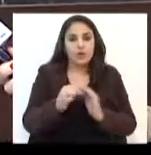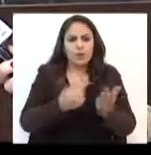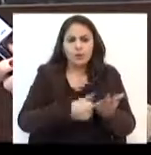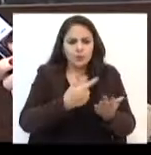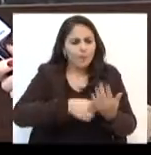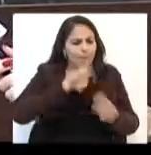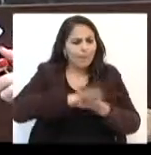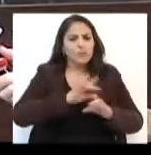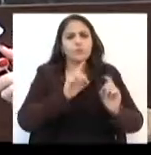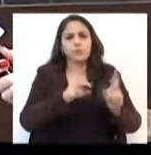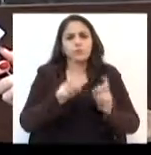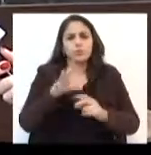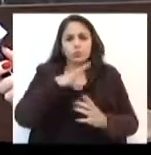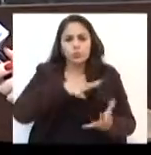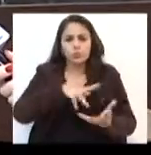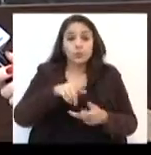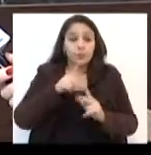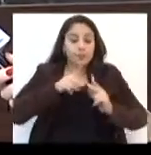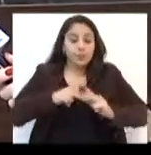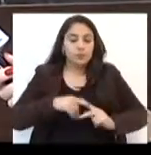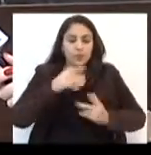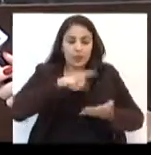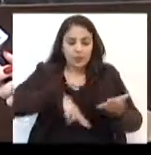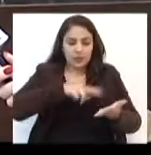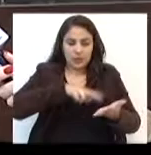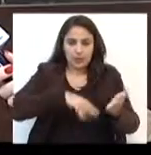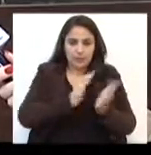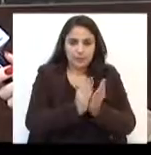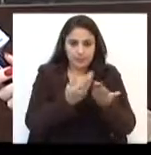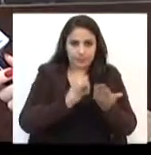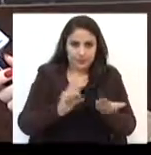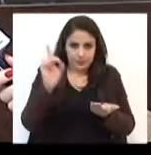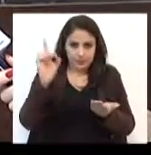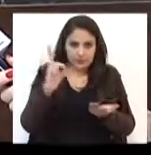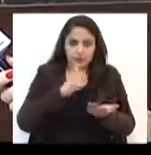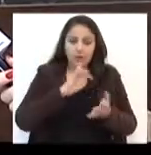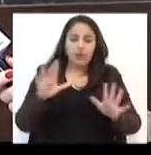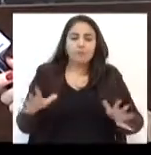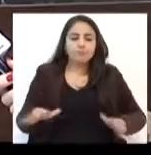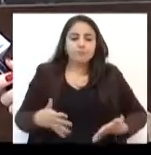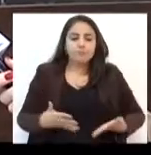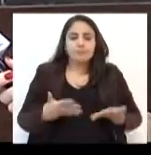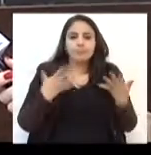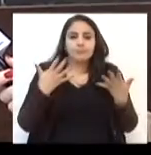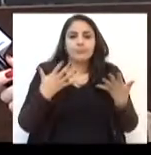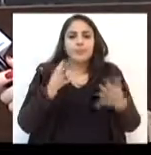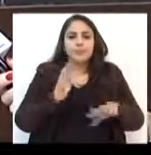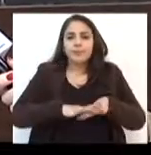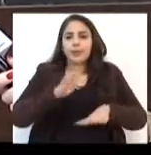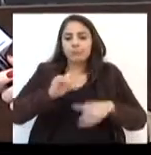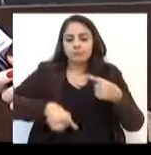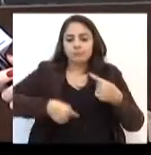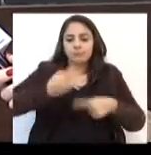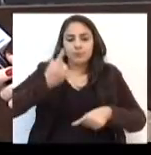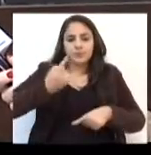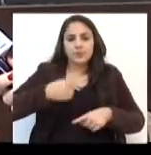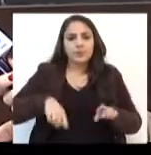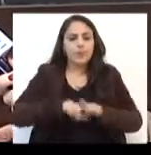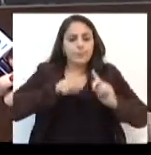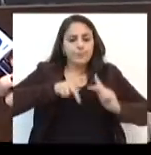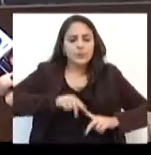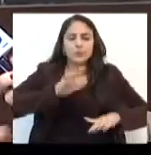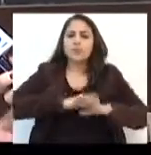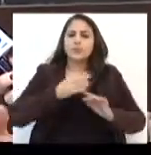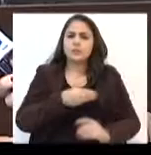vendido no mundo. E quem lê a Bíblia tem a sua autoestima mais elevada, é